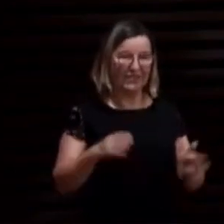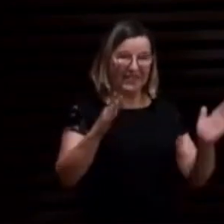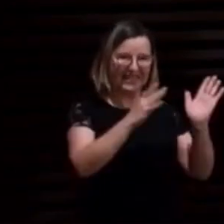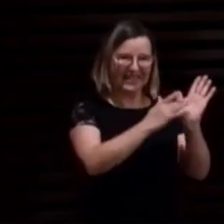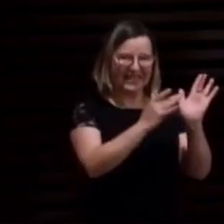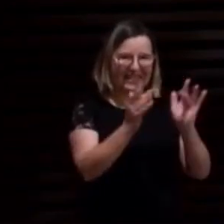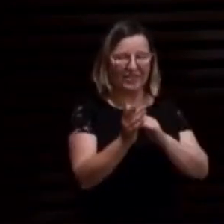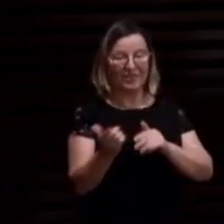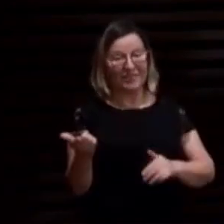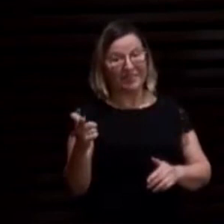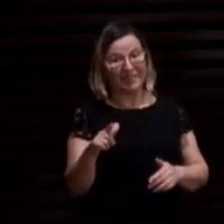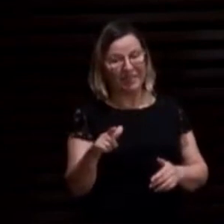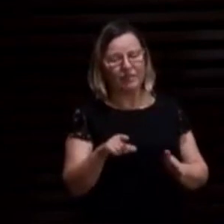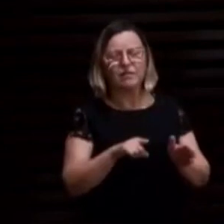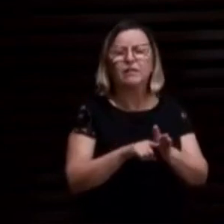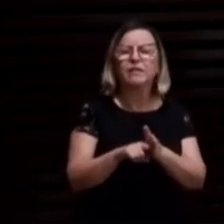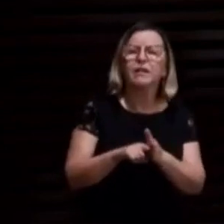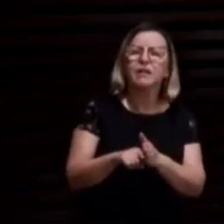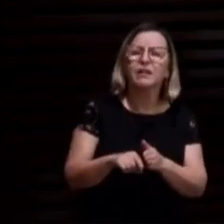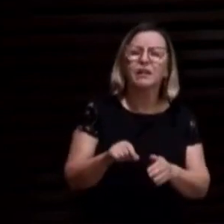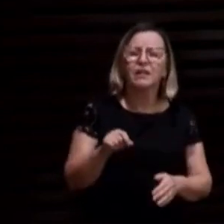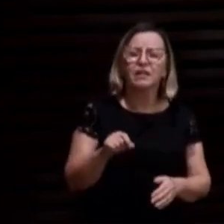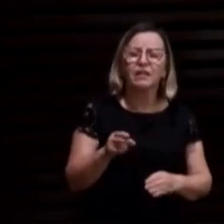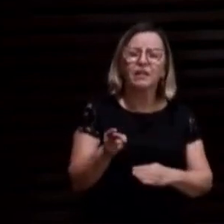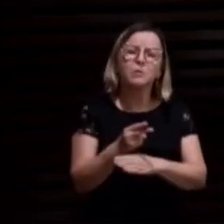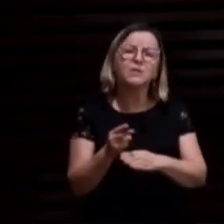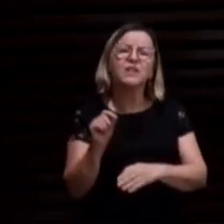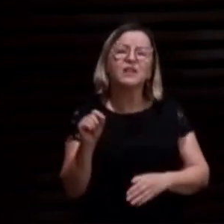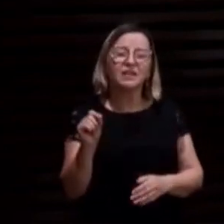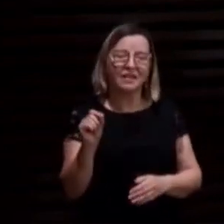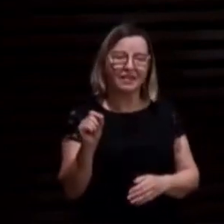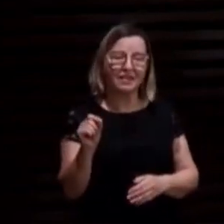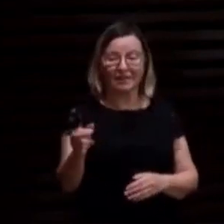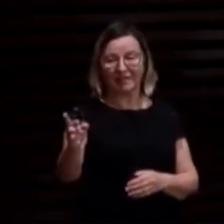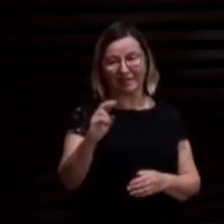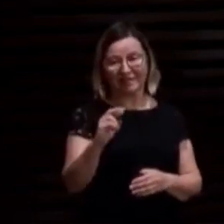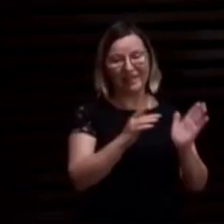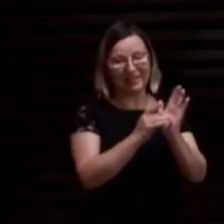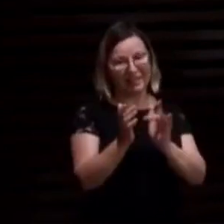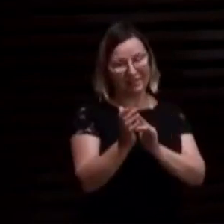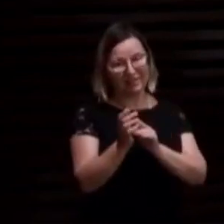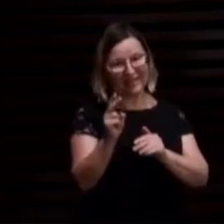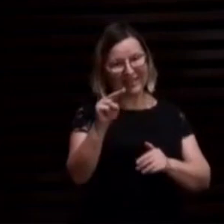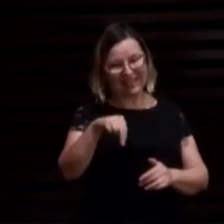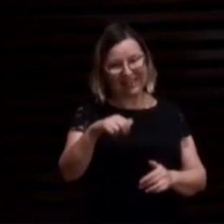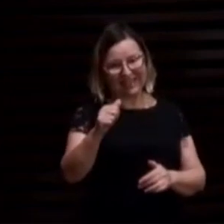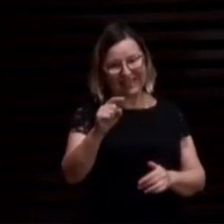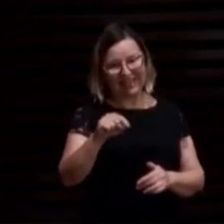Jesus de novo lhes perguntou: a quem buscais? Responderam: a Jesus, o